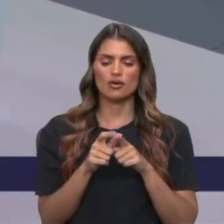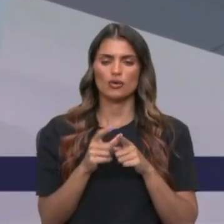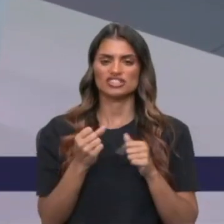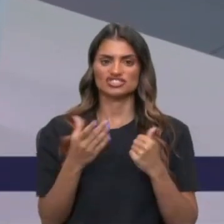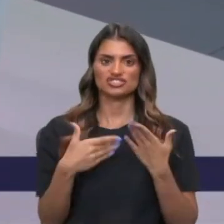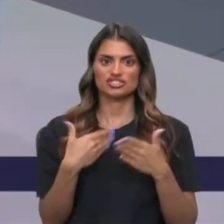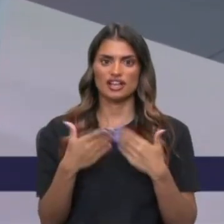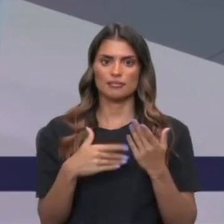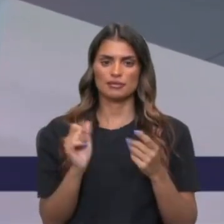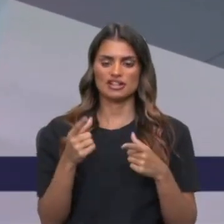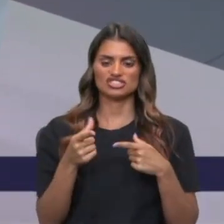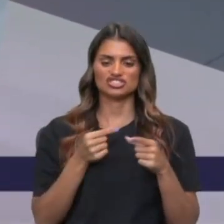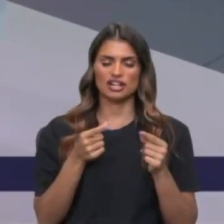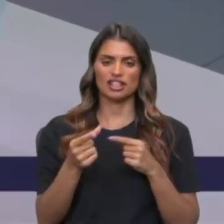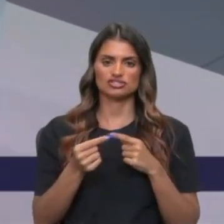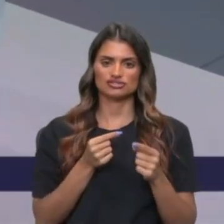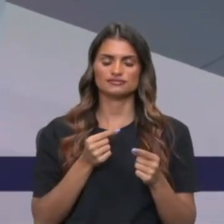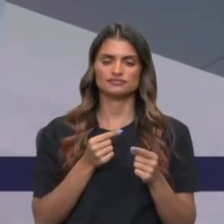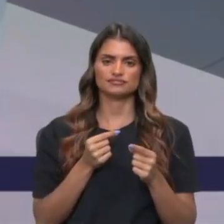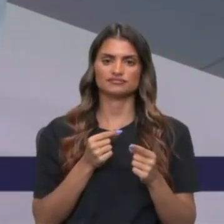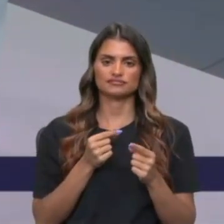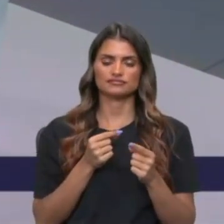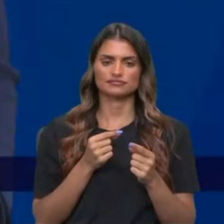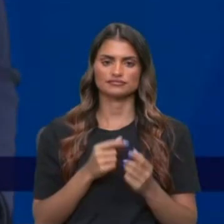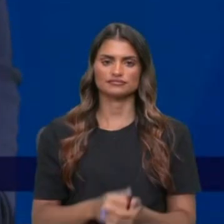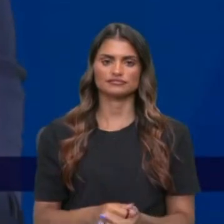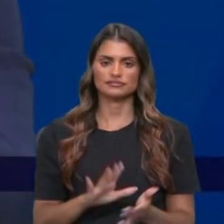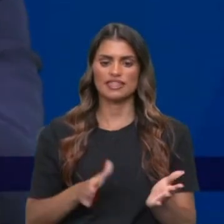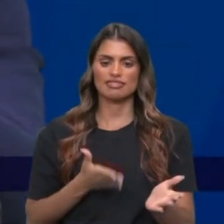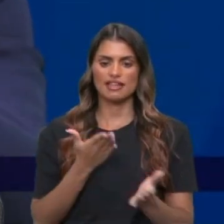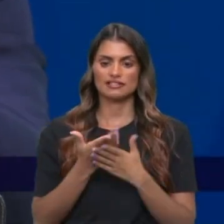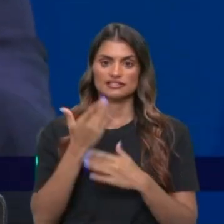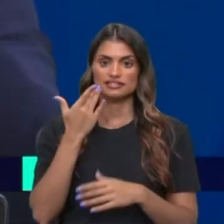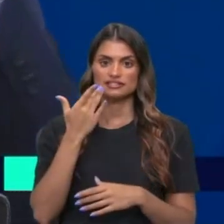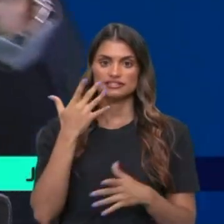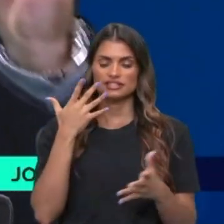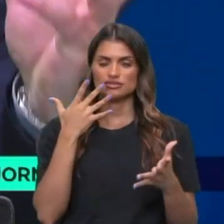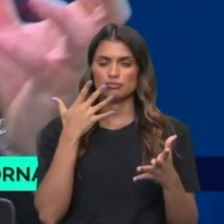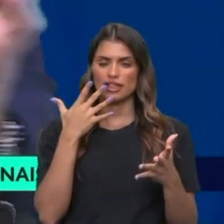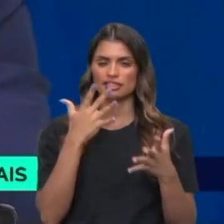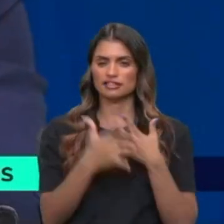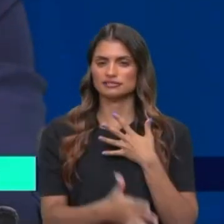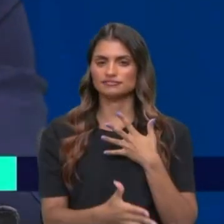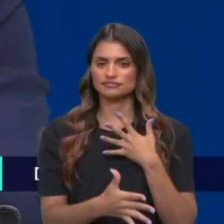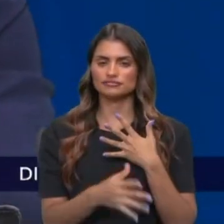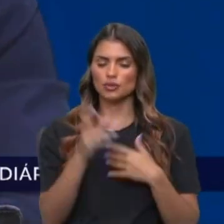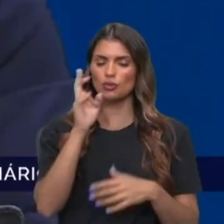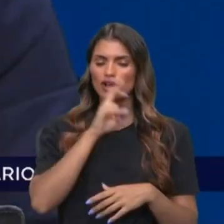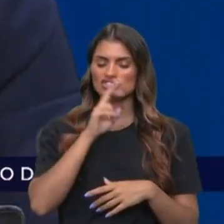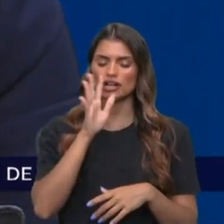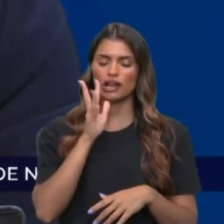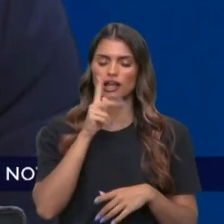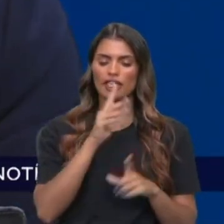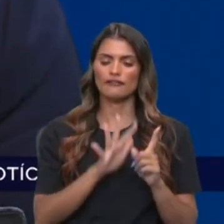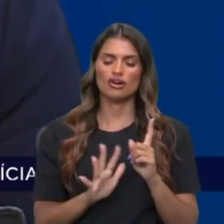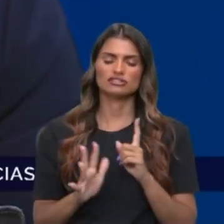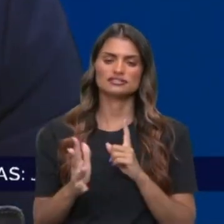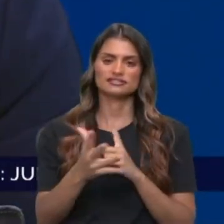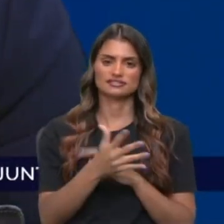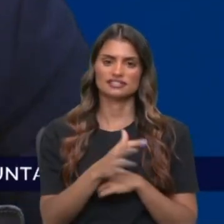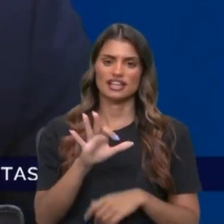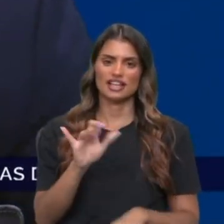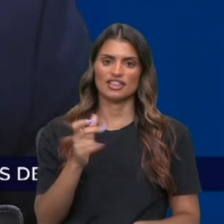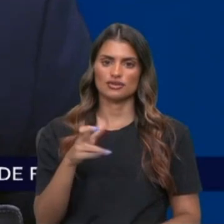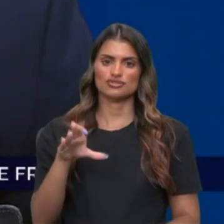das primeiras estrelas, a tornar transparente todo aquele gás quente à sua volta de